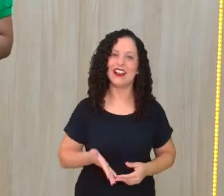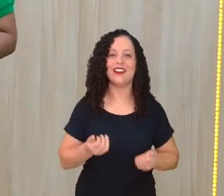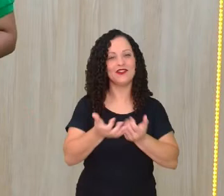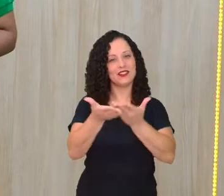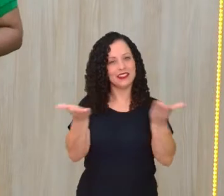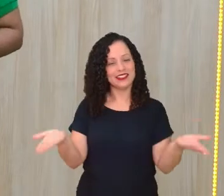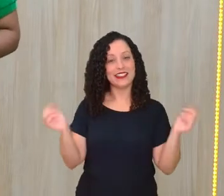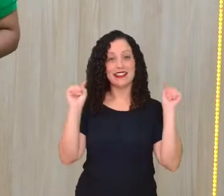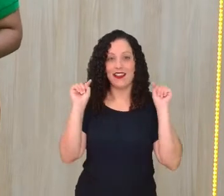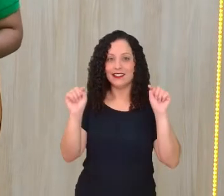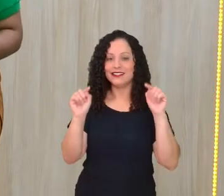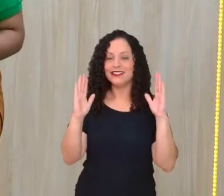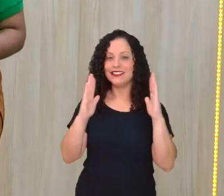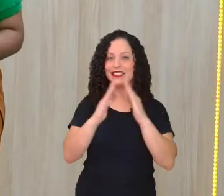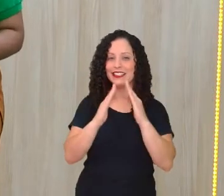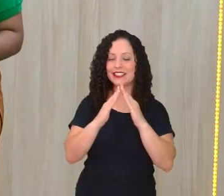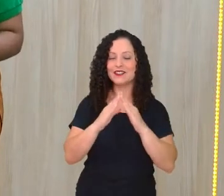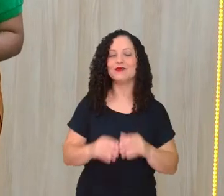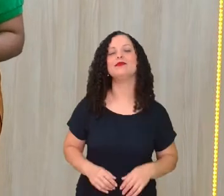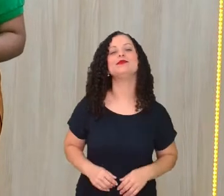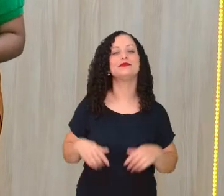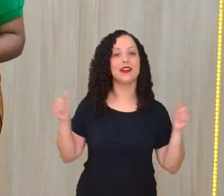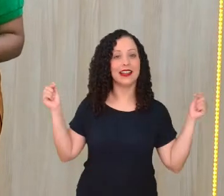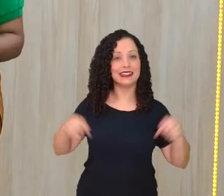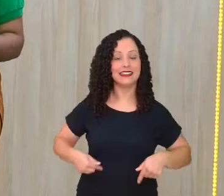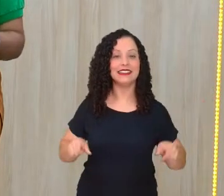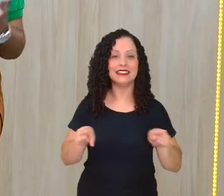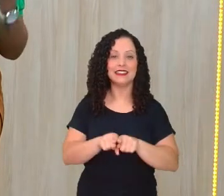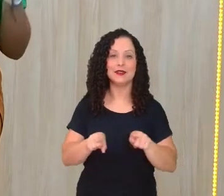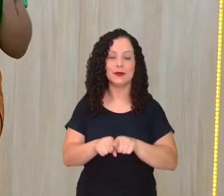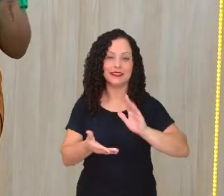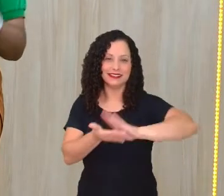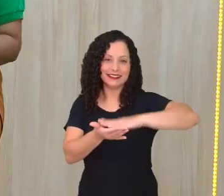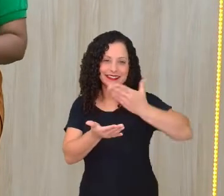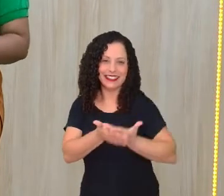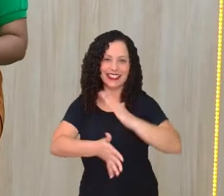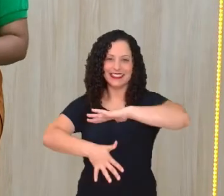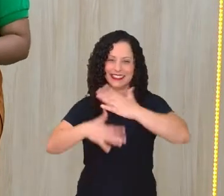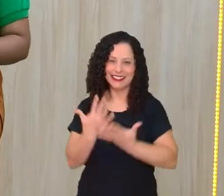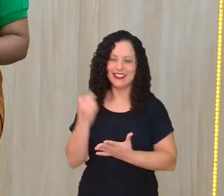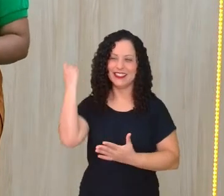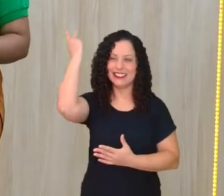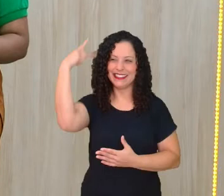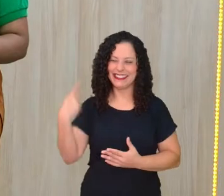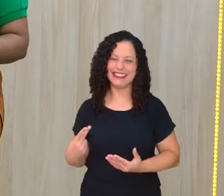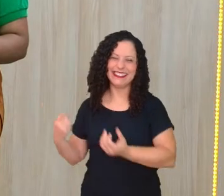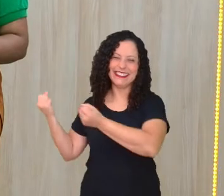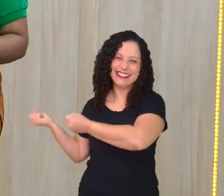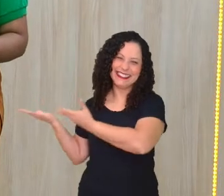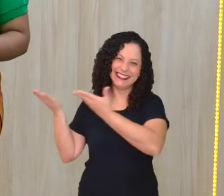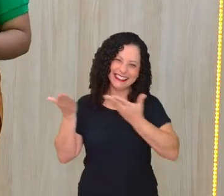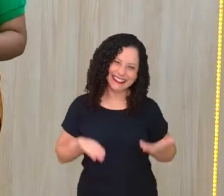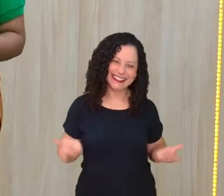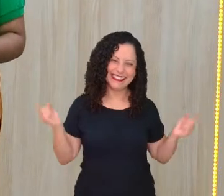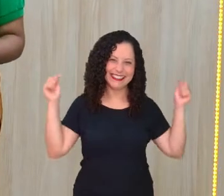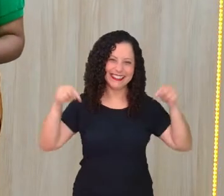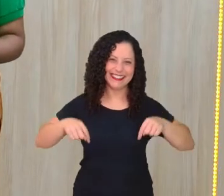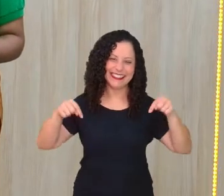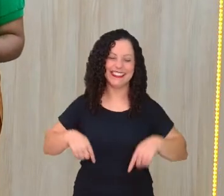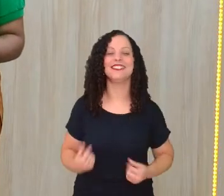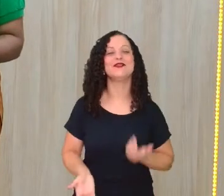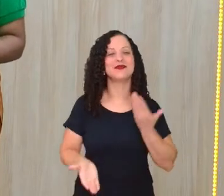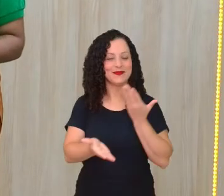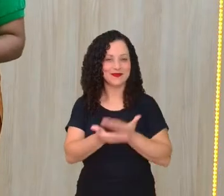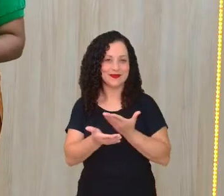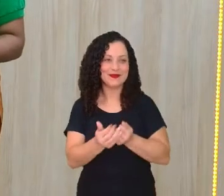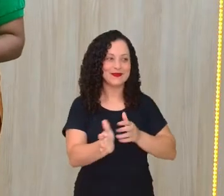casa. No meu lado, me acompanhando na aula de hoje, eu tenho a nossa querida intérprete Késia. Seja muito bem-vinda, Késia. Ela vai tornar essas